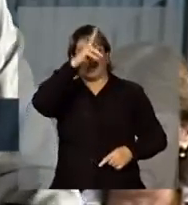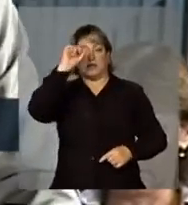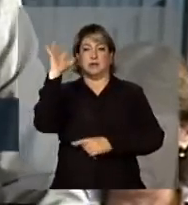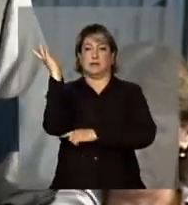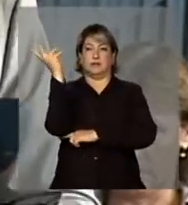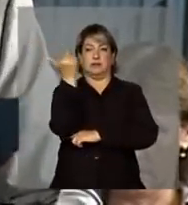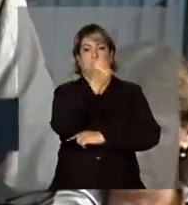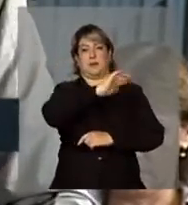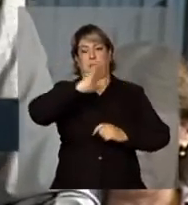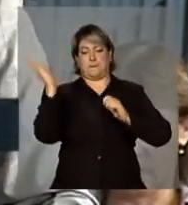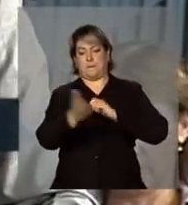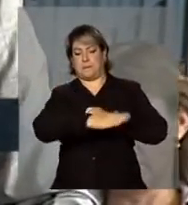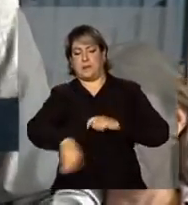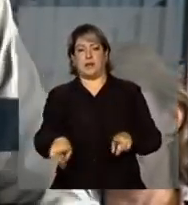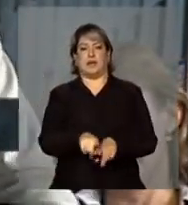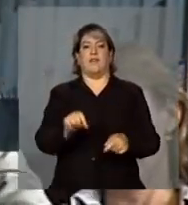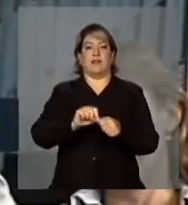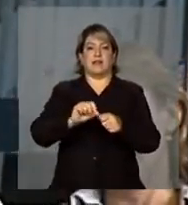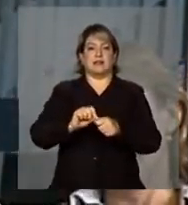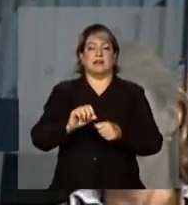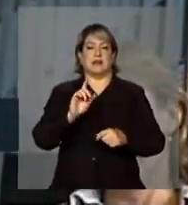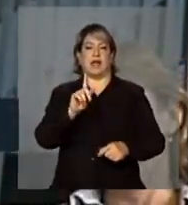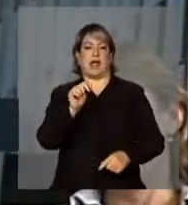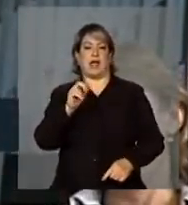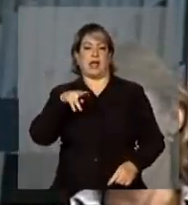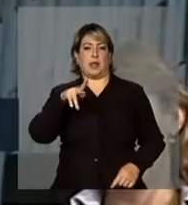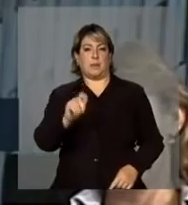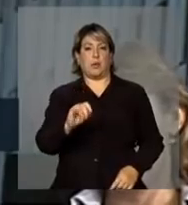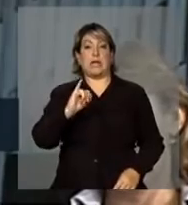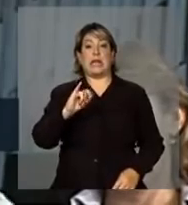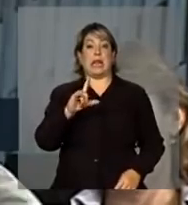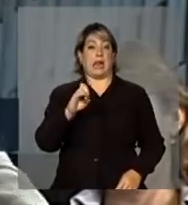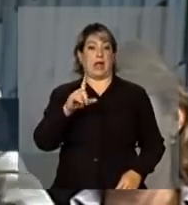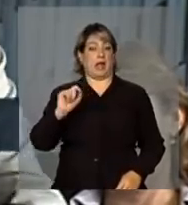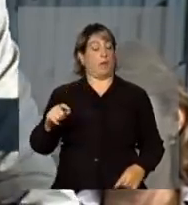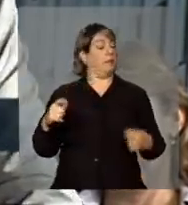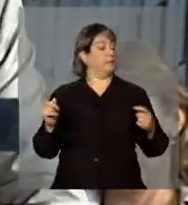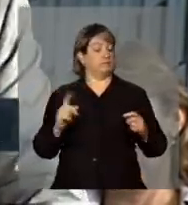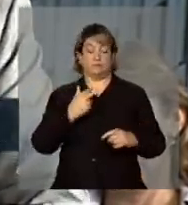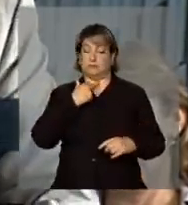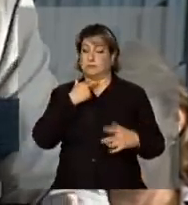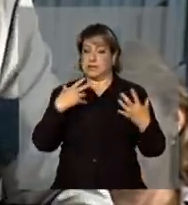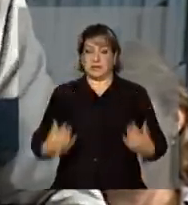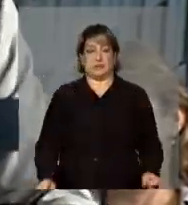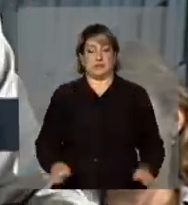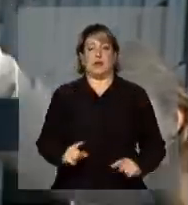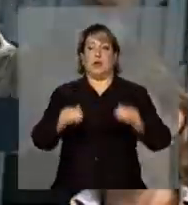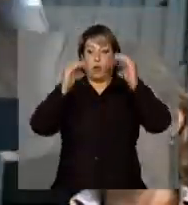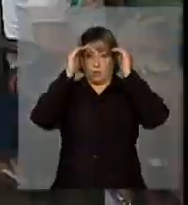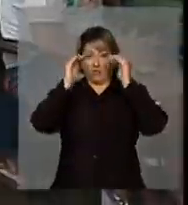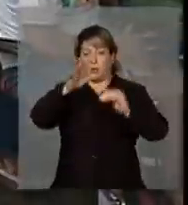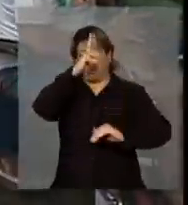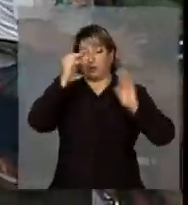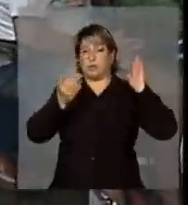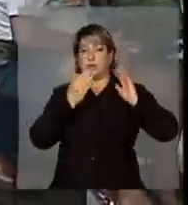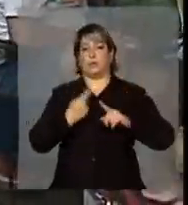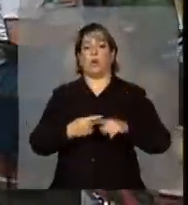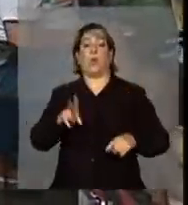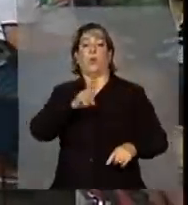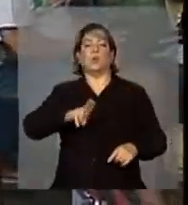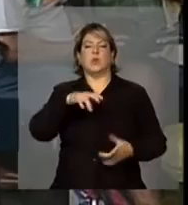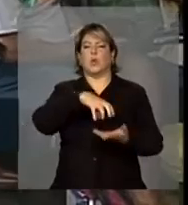desmatarem, fazerem o garimpo ilegal. Isso nós também não aceitaremos, que os povos indígenas têm que ser tratados com dignidade e não utilizados